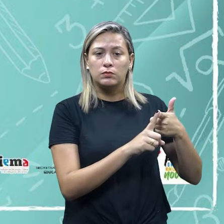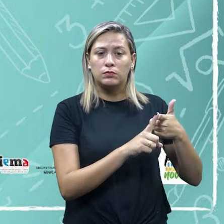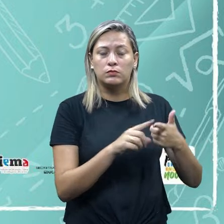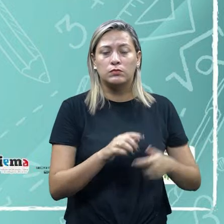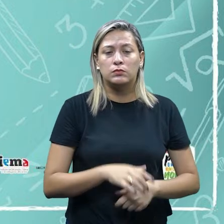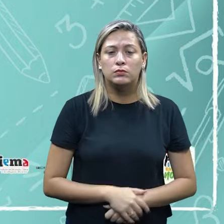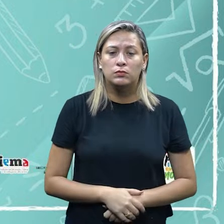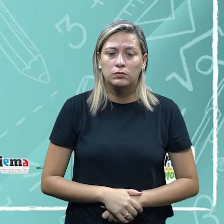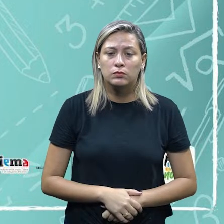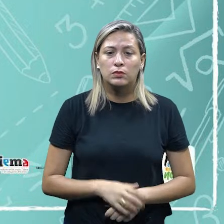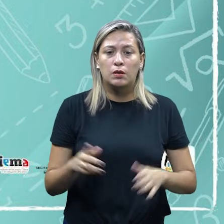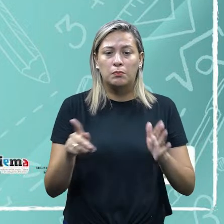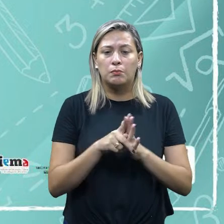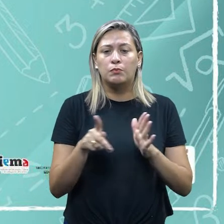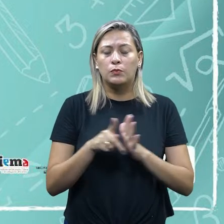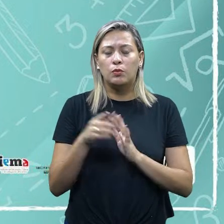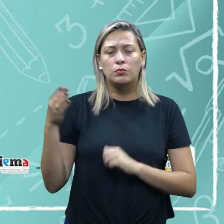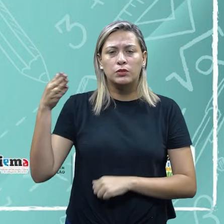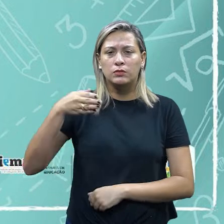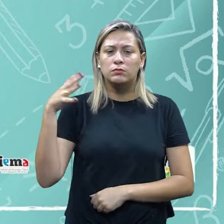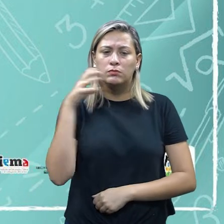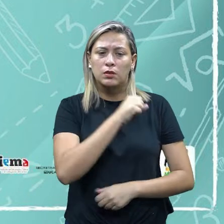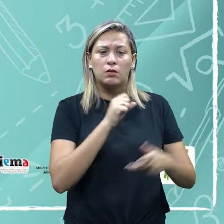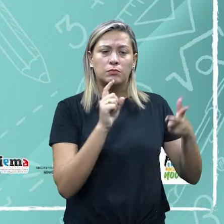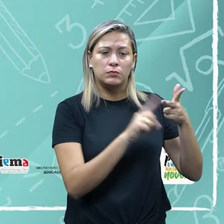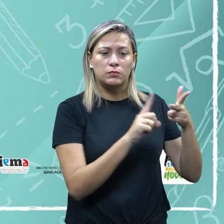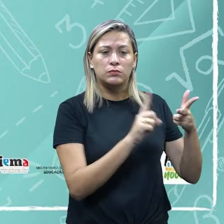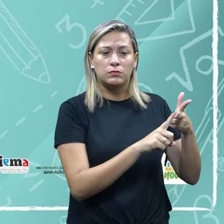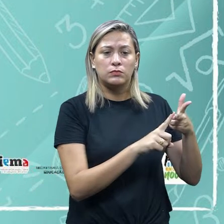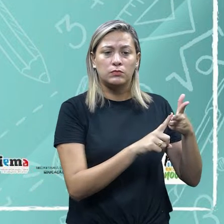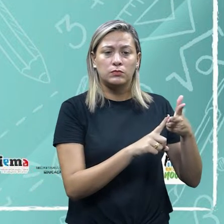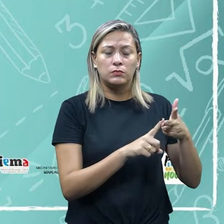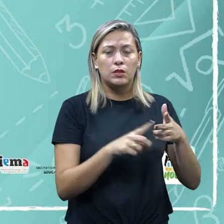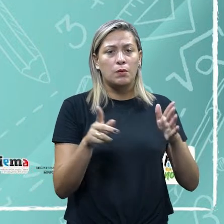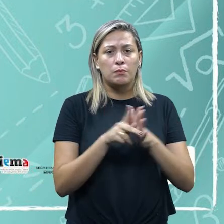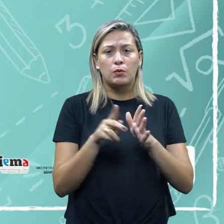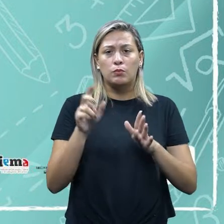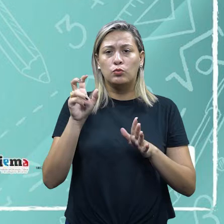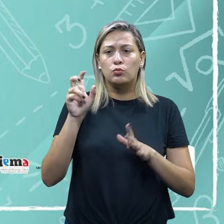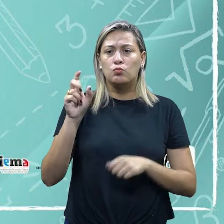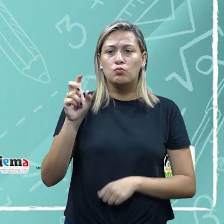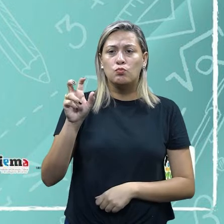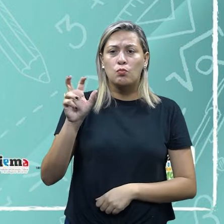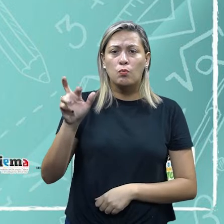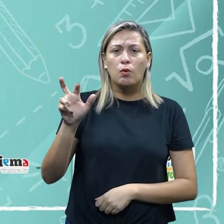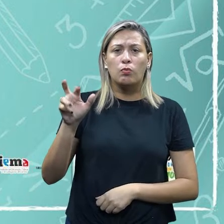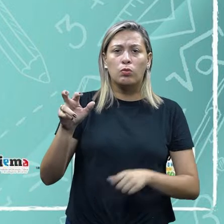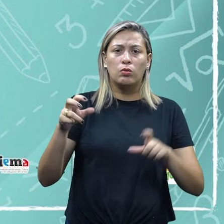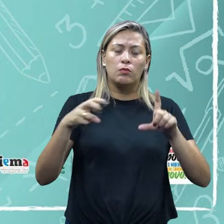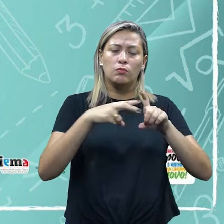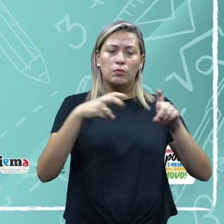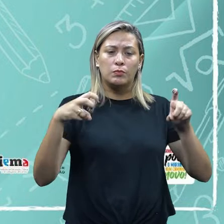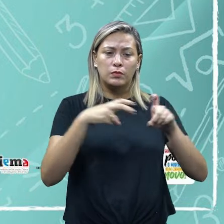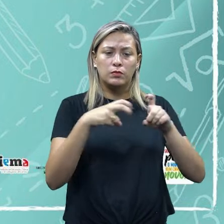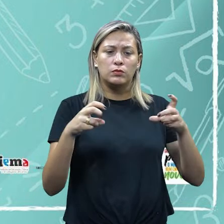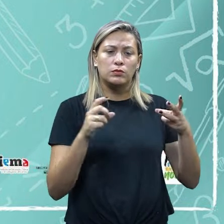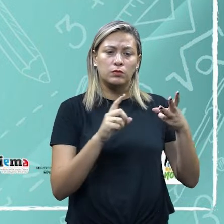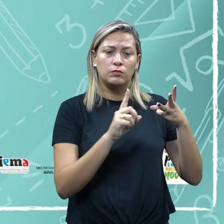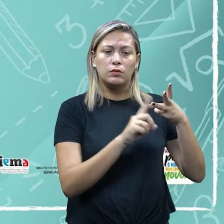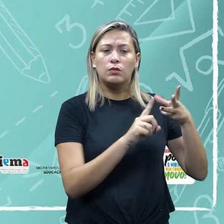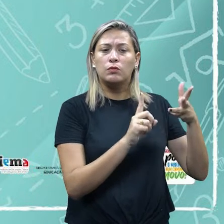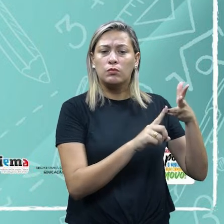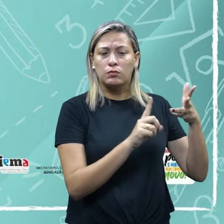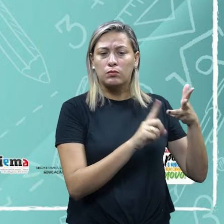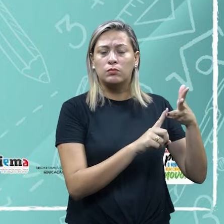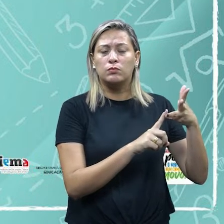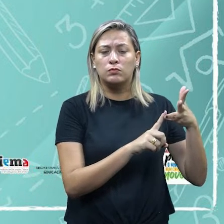de acesso rápido, você tem a 3, que é o botão do aplicativo, né, que fica aqui na lateral, você tem a 4, que é a barra